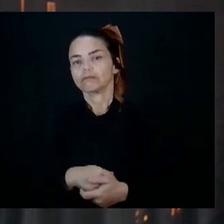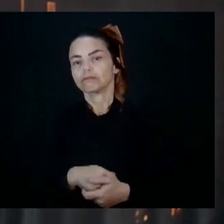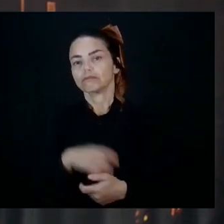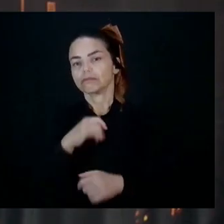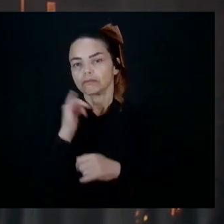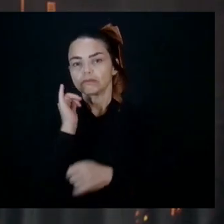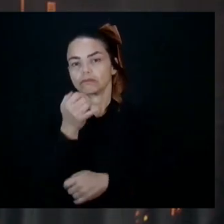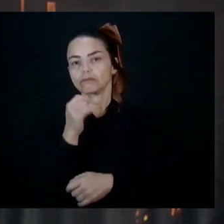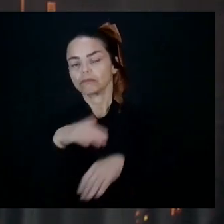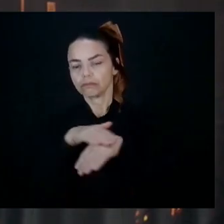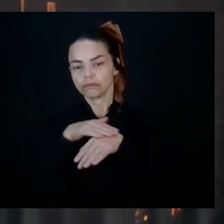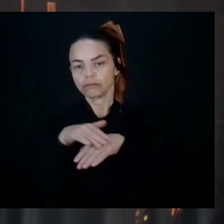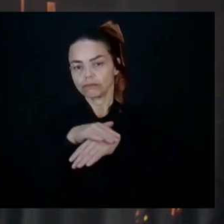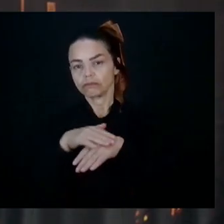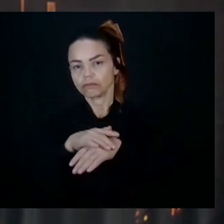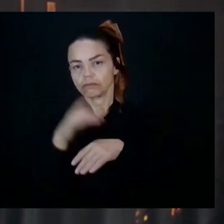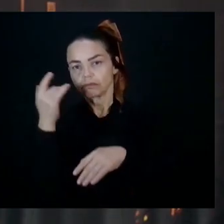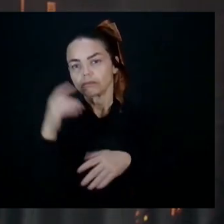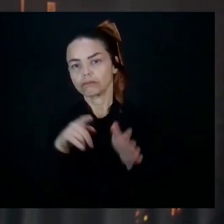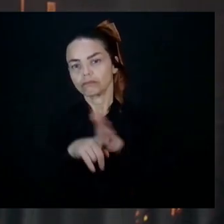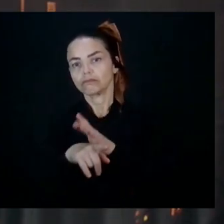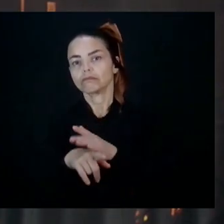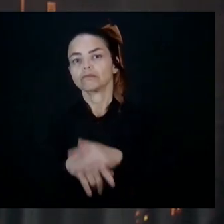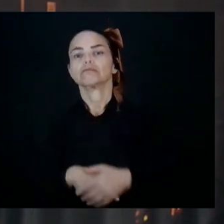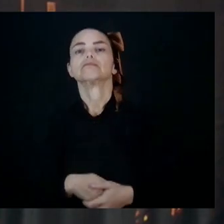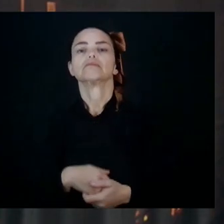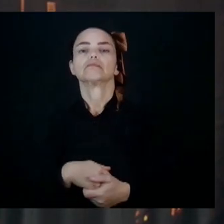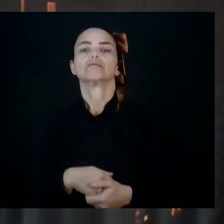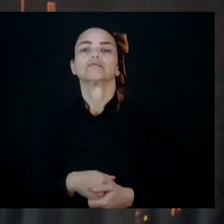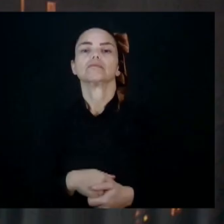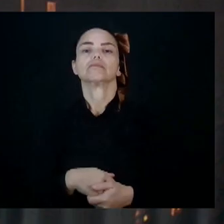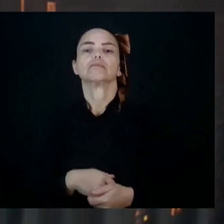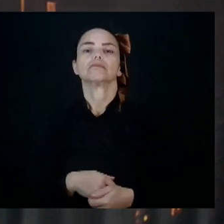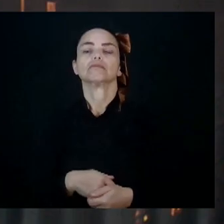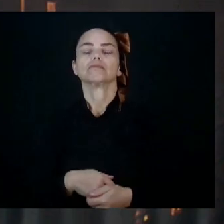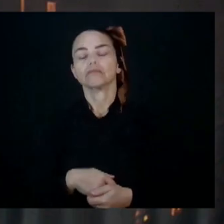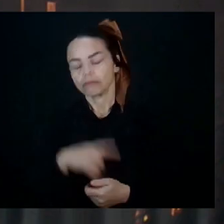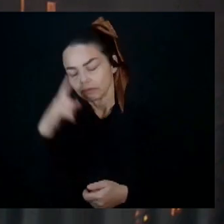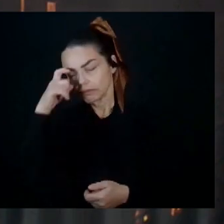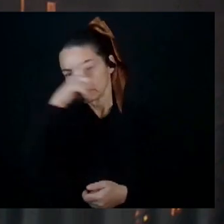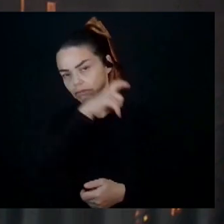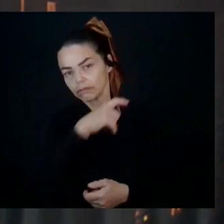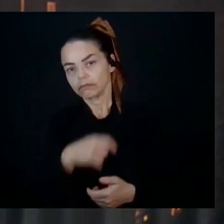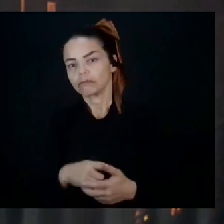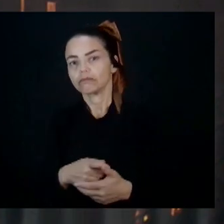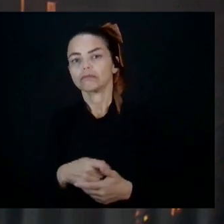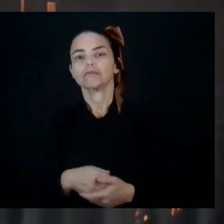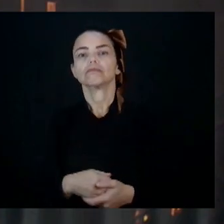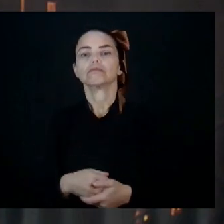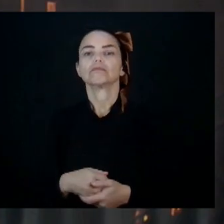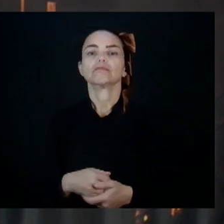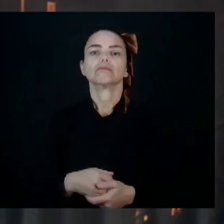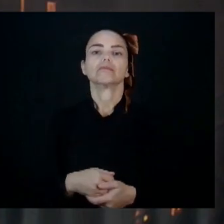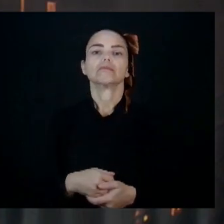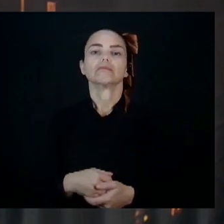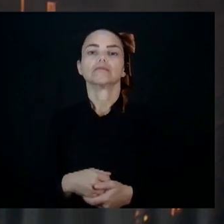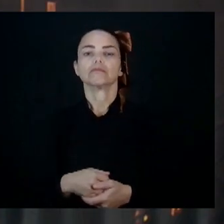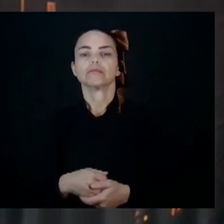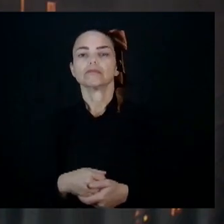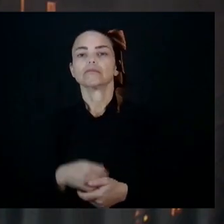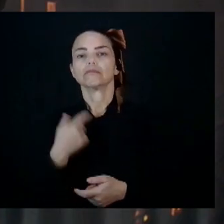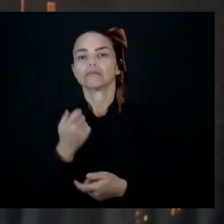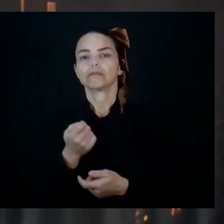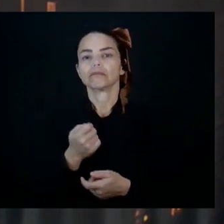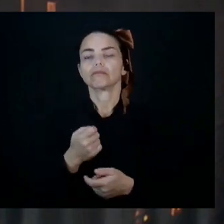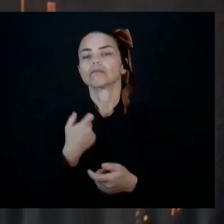conversa, que acho que essa pergunta traz, é a dificuldade em lidar com a digitalização demais,